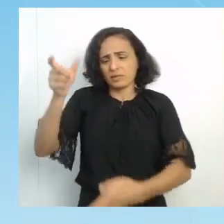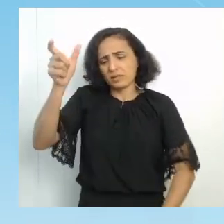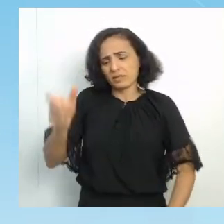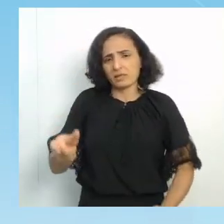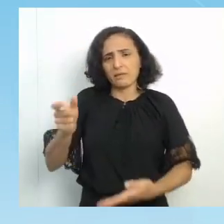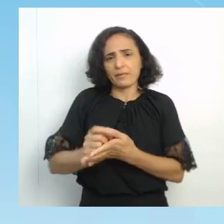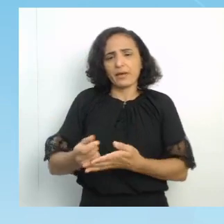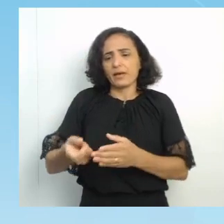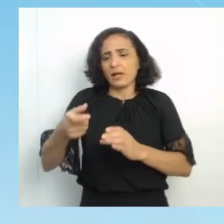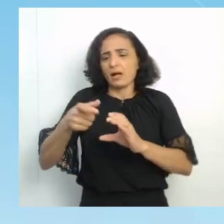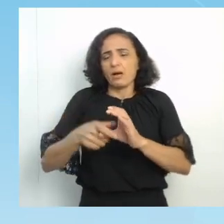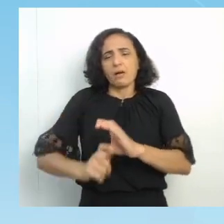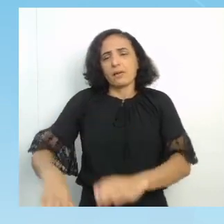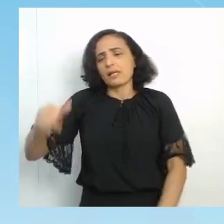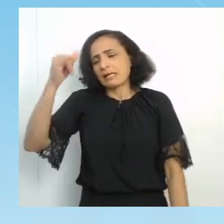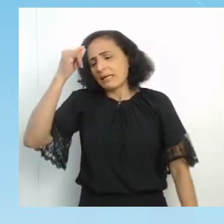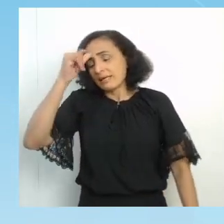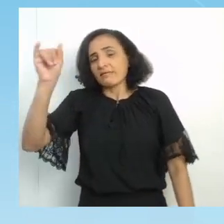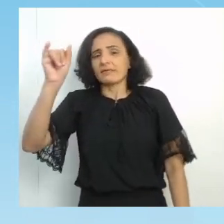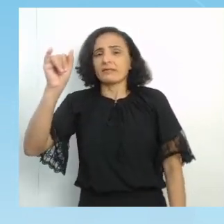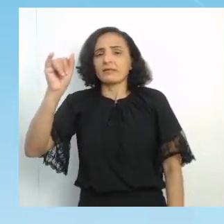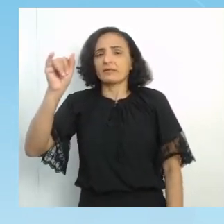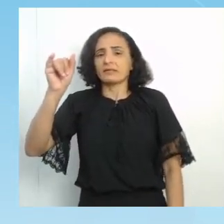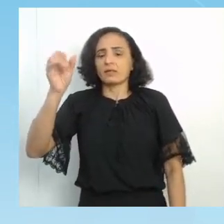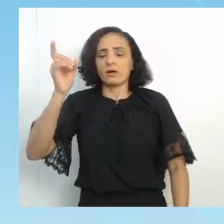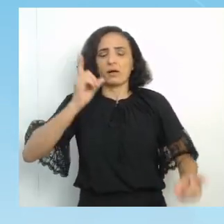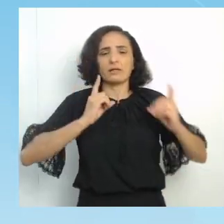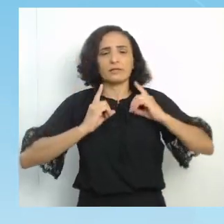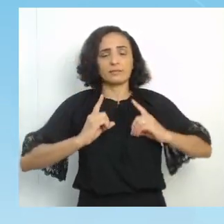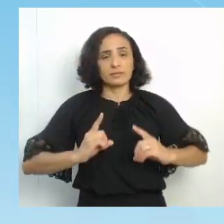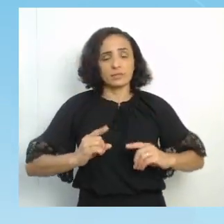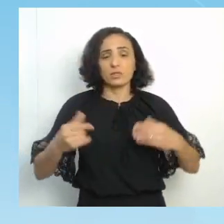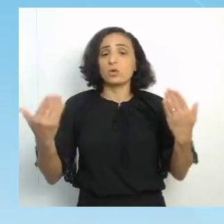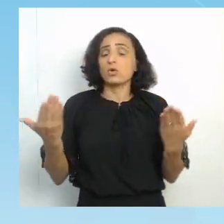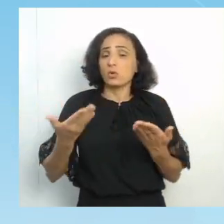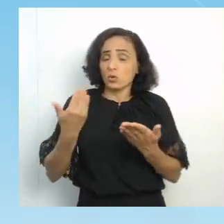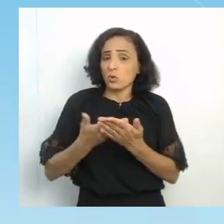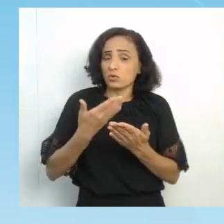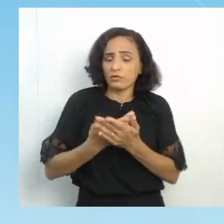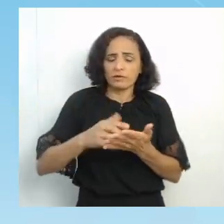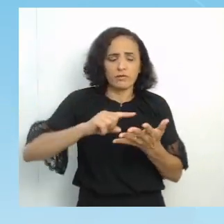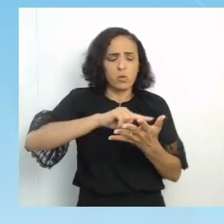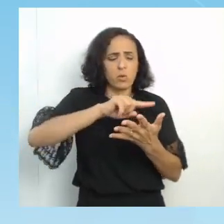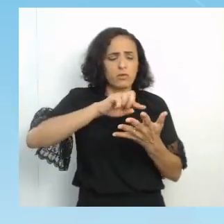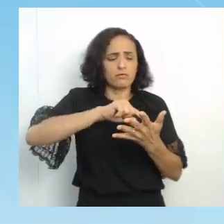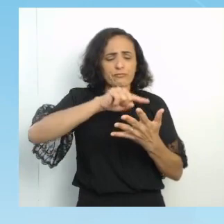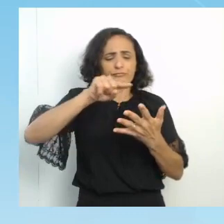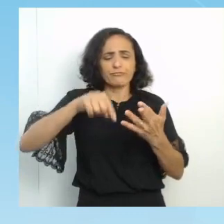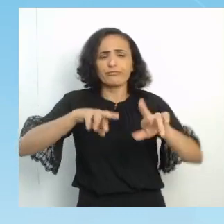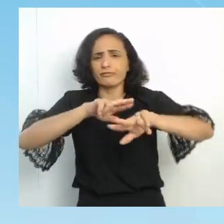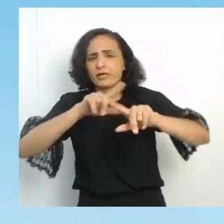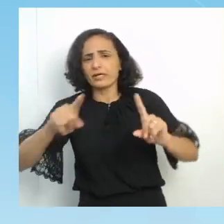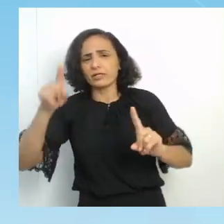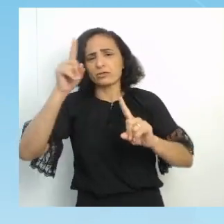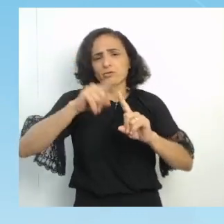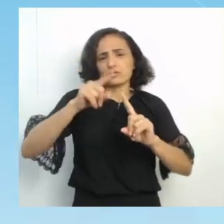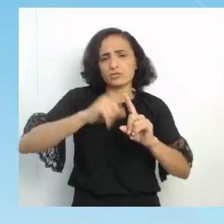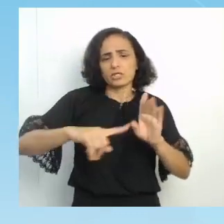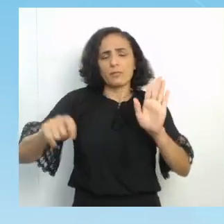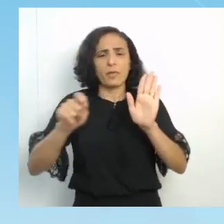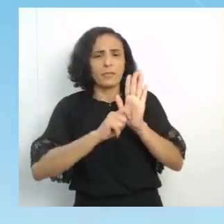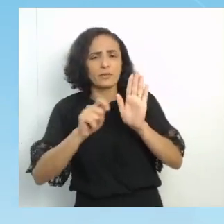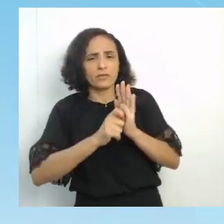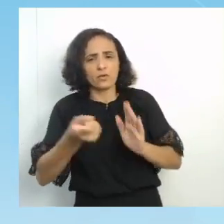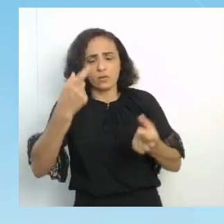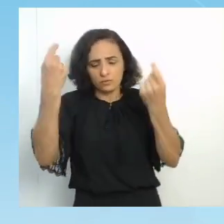livre dessas drogas. Bom, hoje eu falei sobre as drogas e os efeitos que tem no organismo humano.